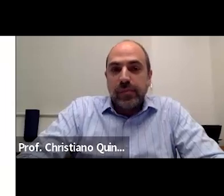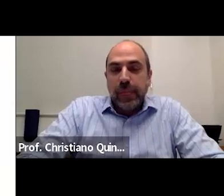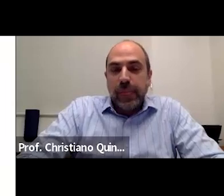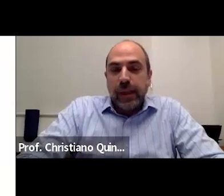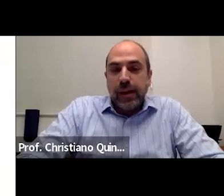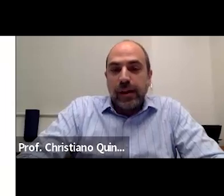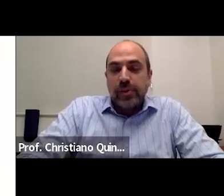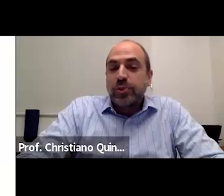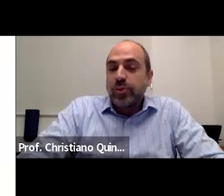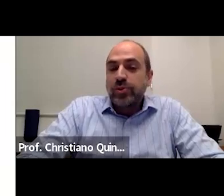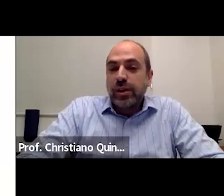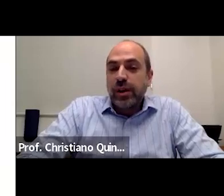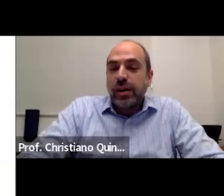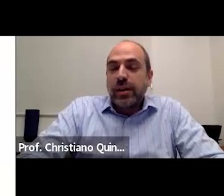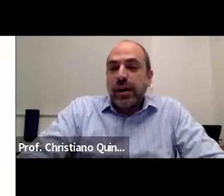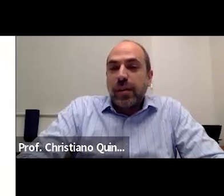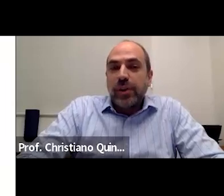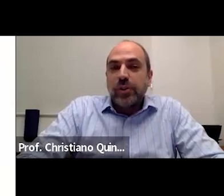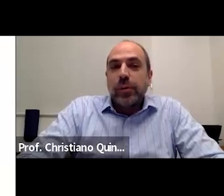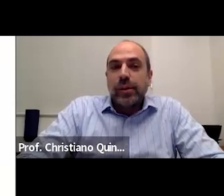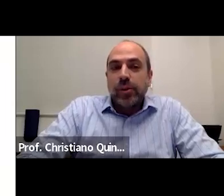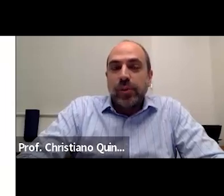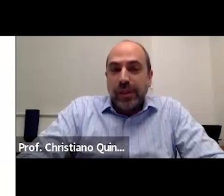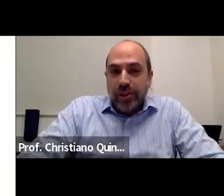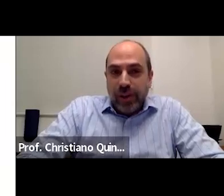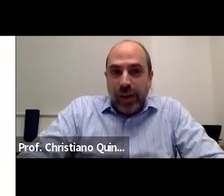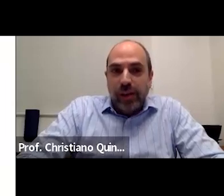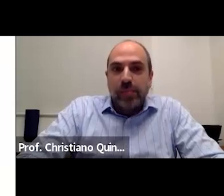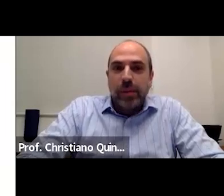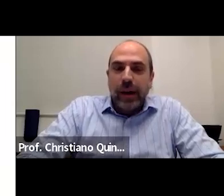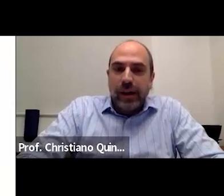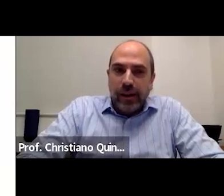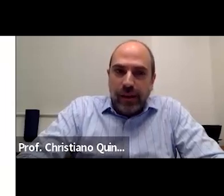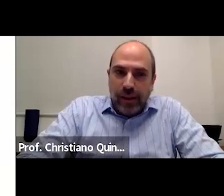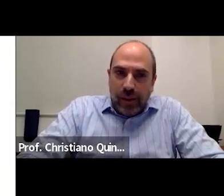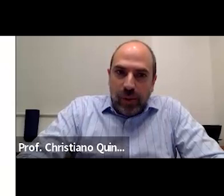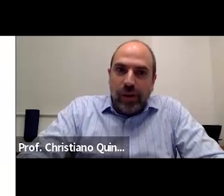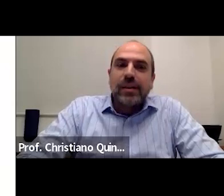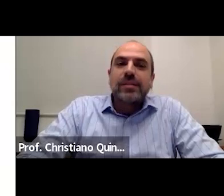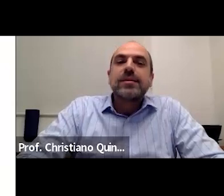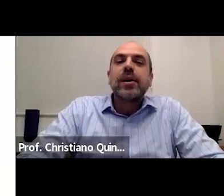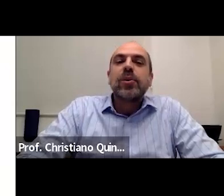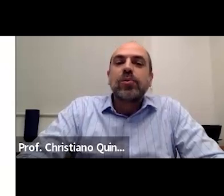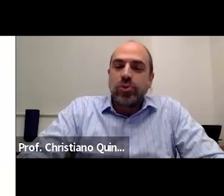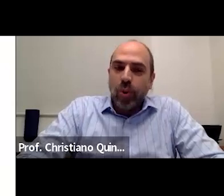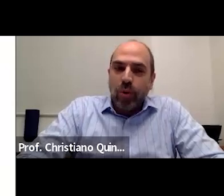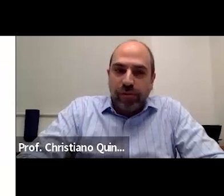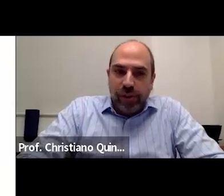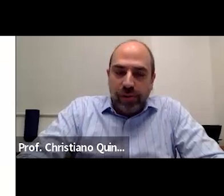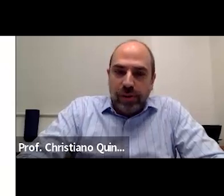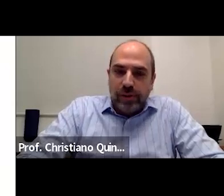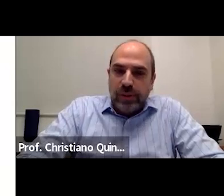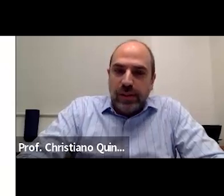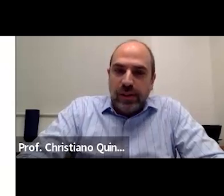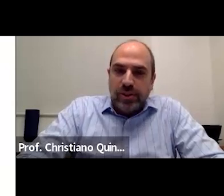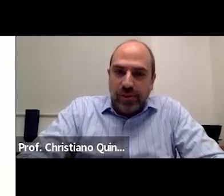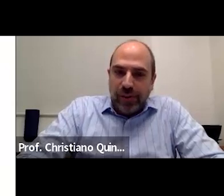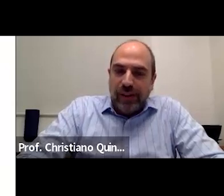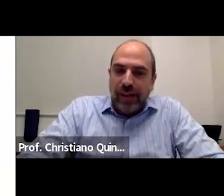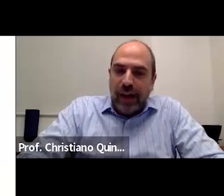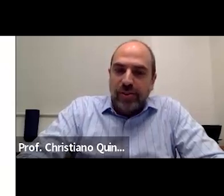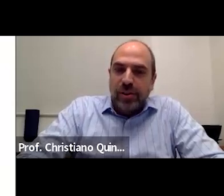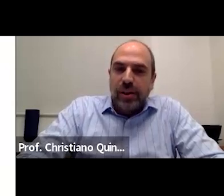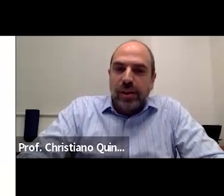emocionais que a gente consiga, a partir do momento que eu me dediquei, preparei, atenção, estou ouvindo esse paciente